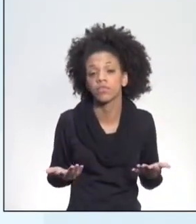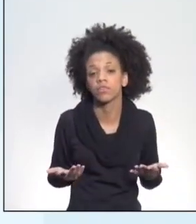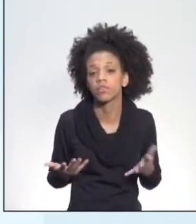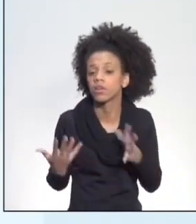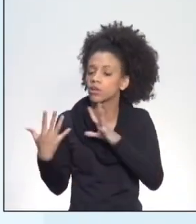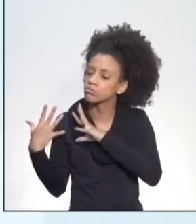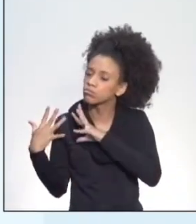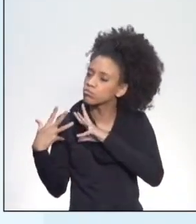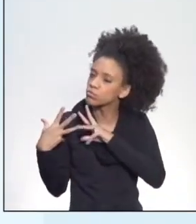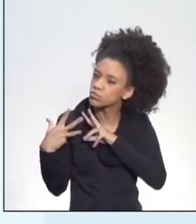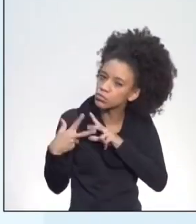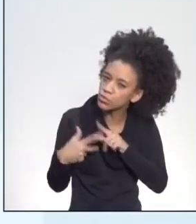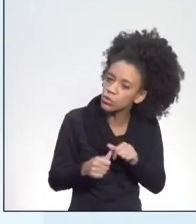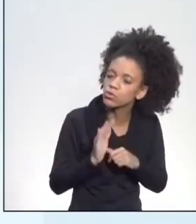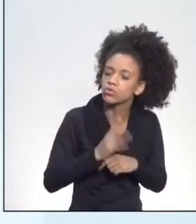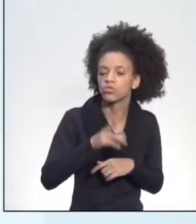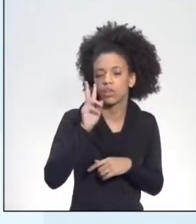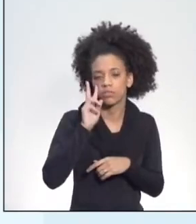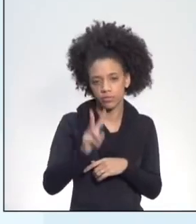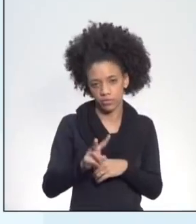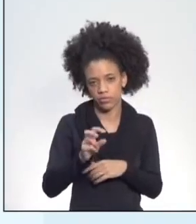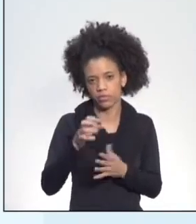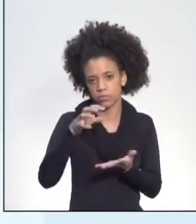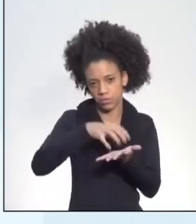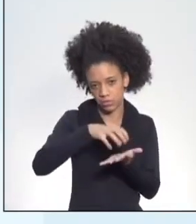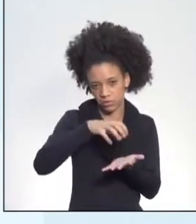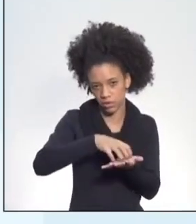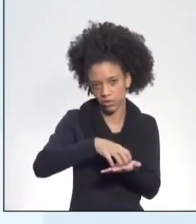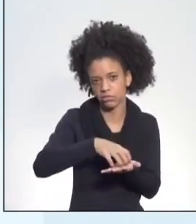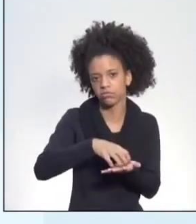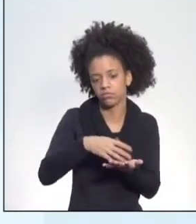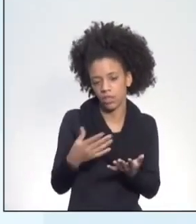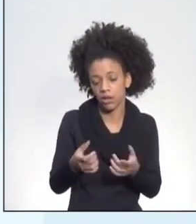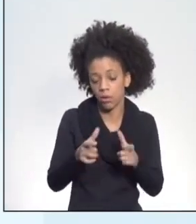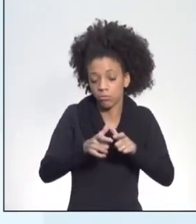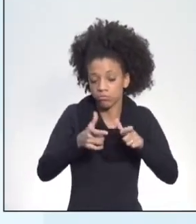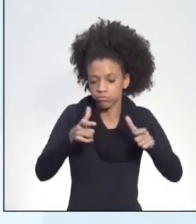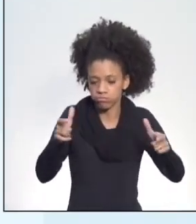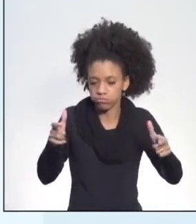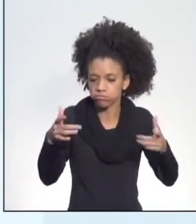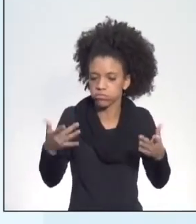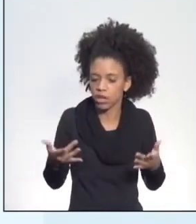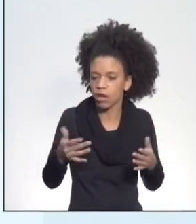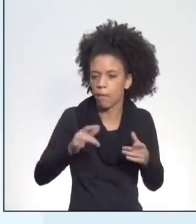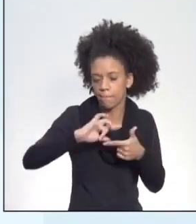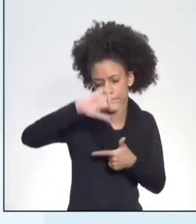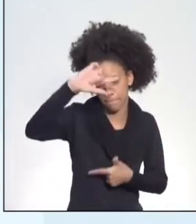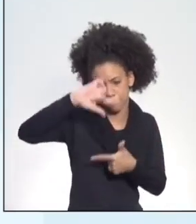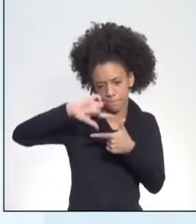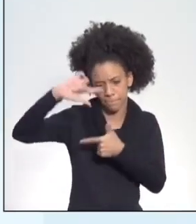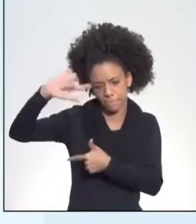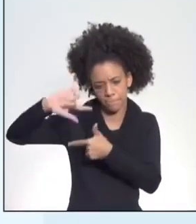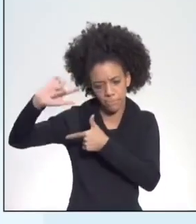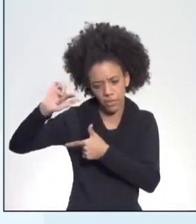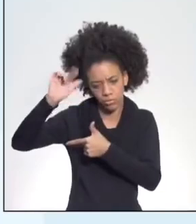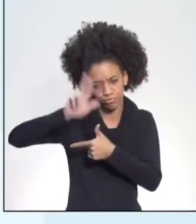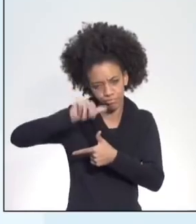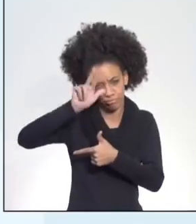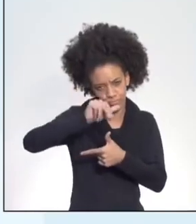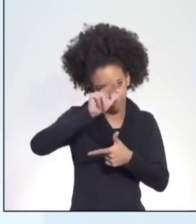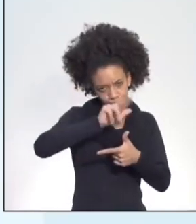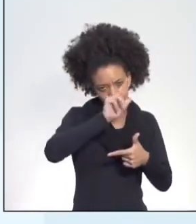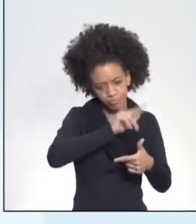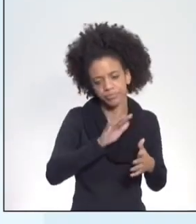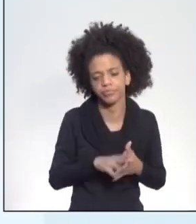todos nós já vimos, né, nas cidades, né, nos grandes centros urbanos, paredes, né, muros inteiros grafitados. Tá?